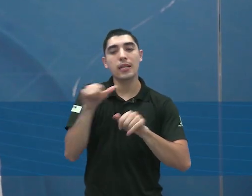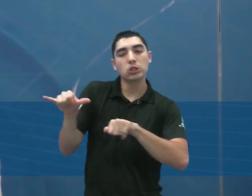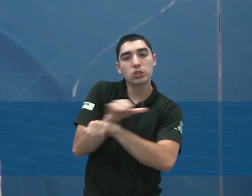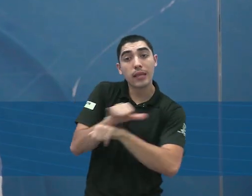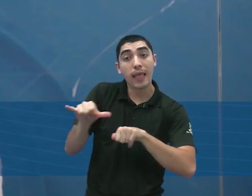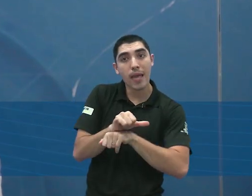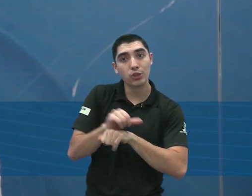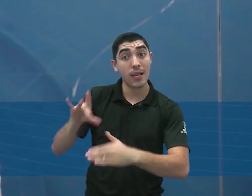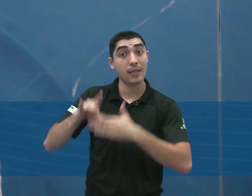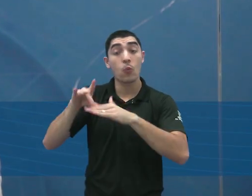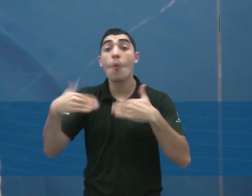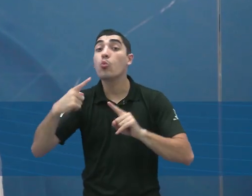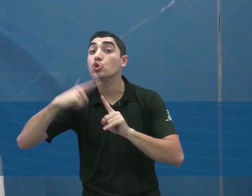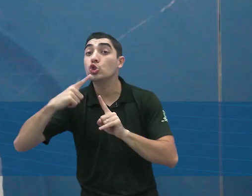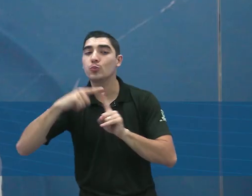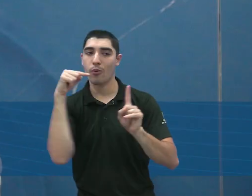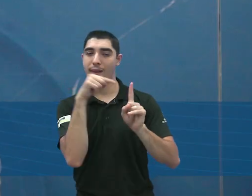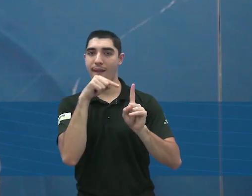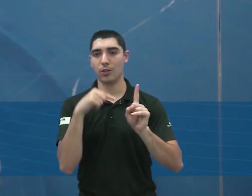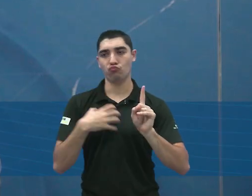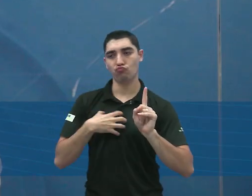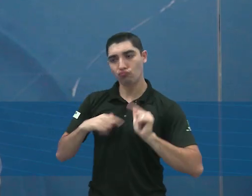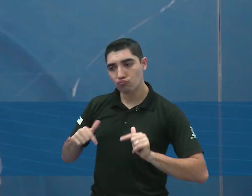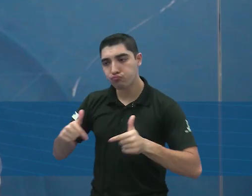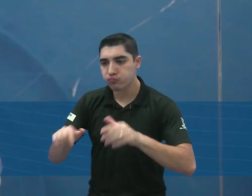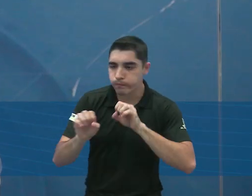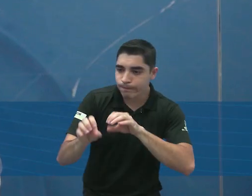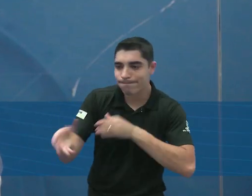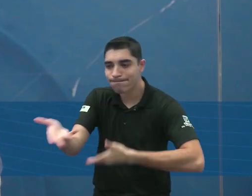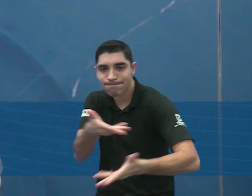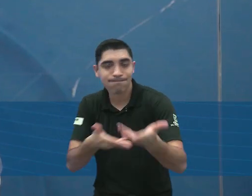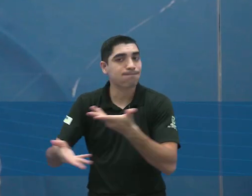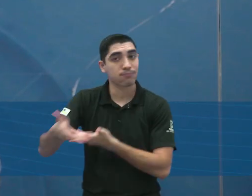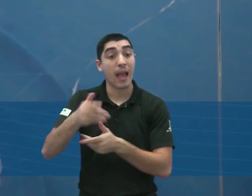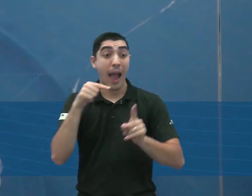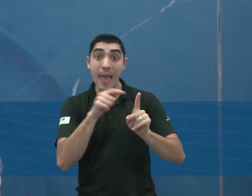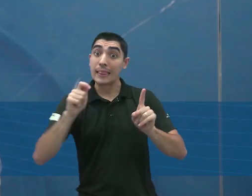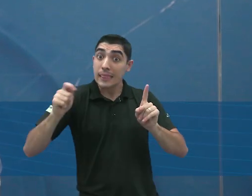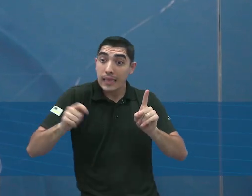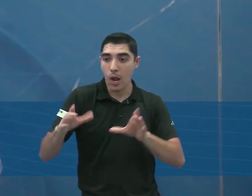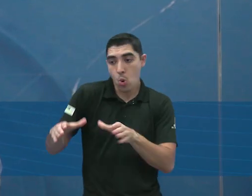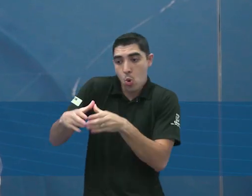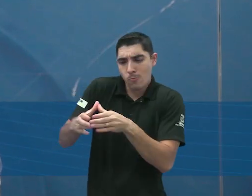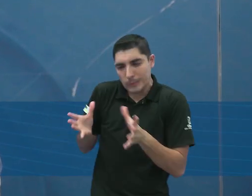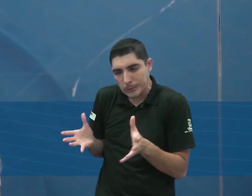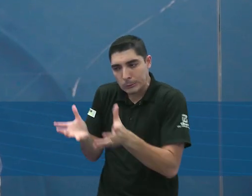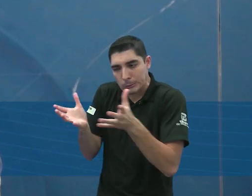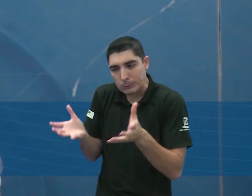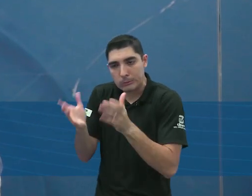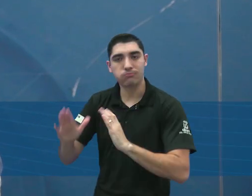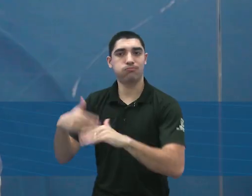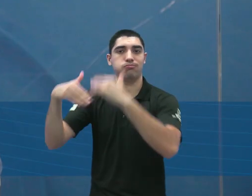ponto muito legal e favorável. E a partir daí ele consegue sim fazer um desenvolvimento do time, né?